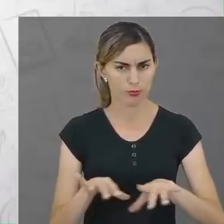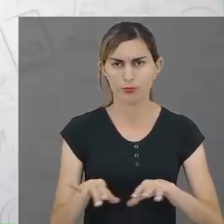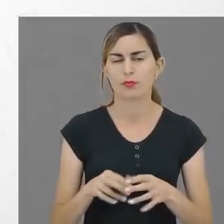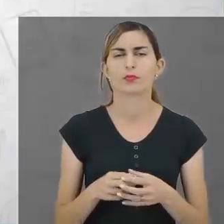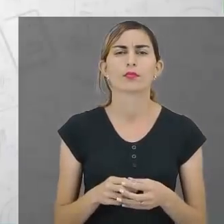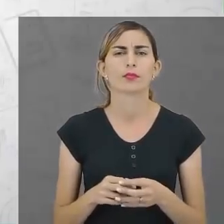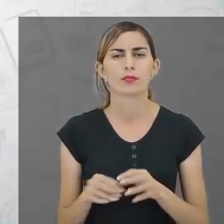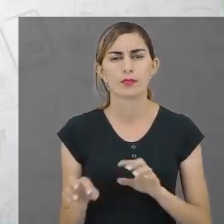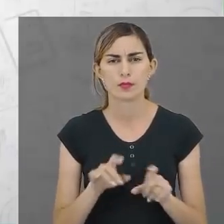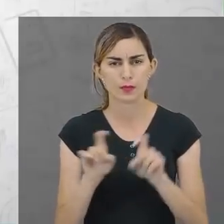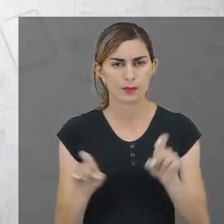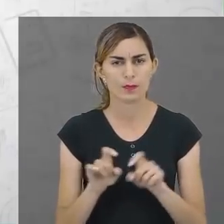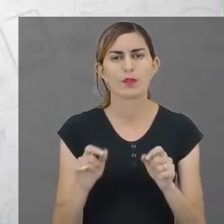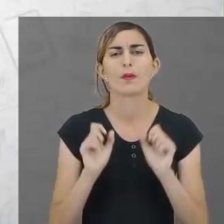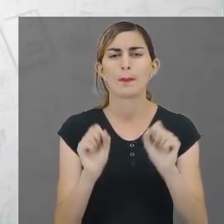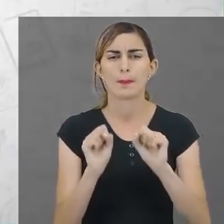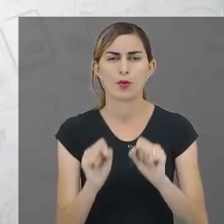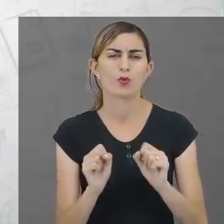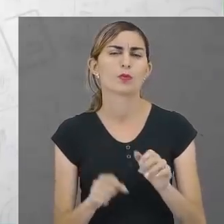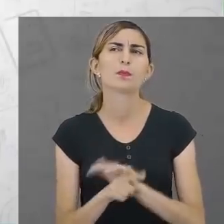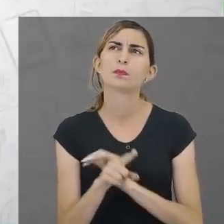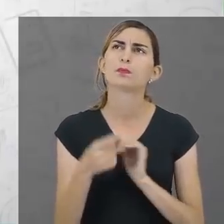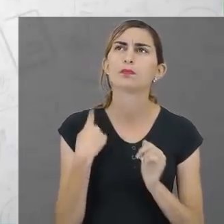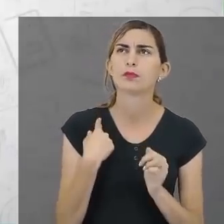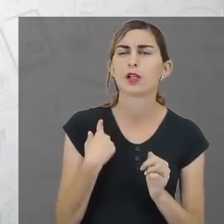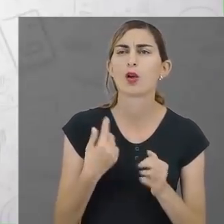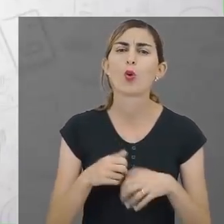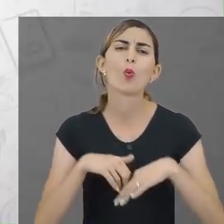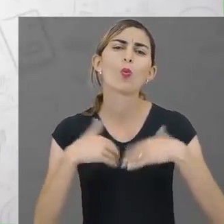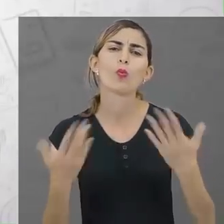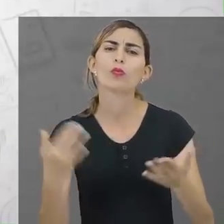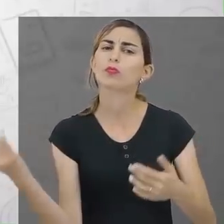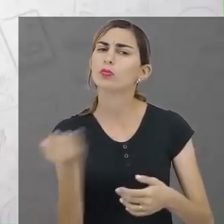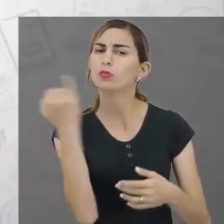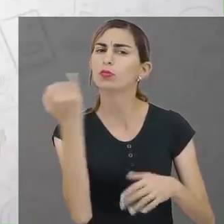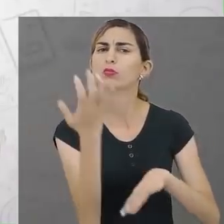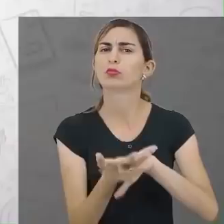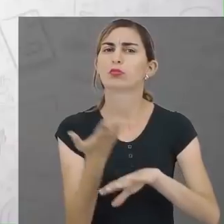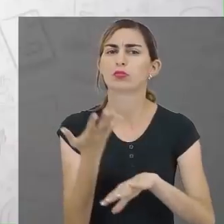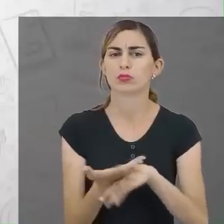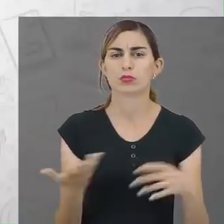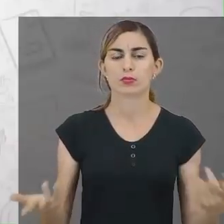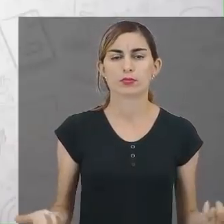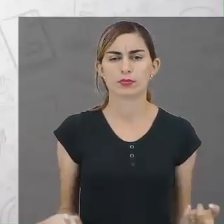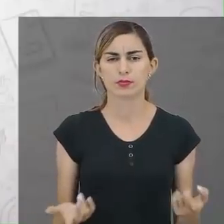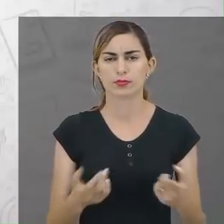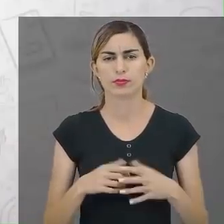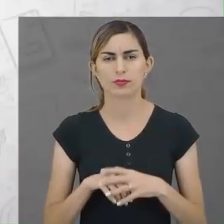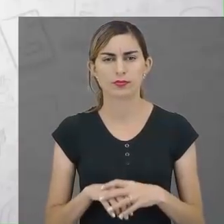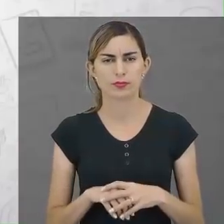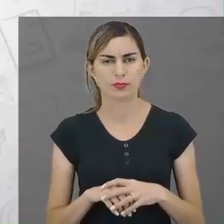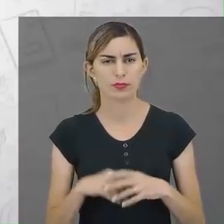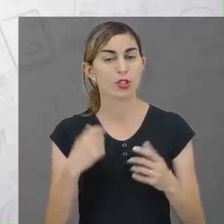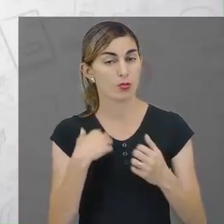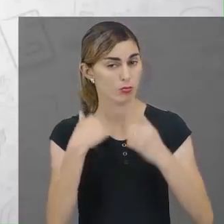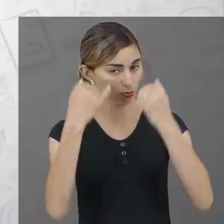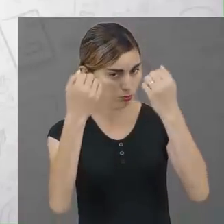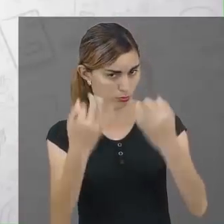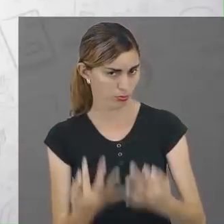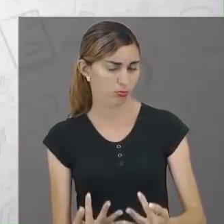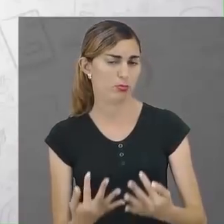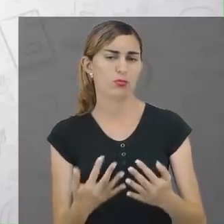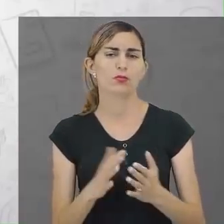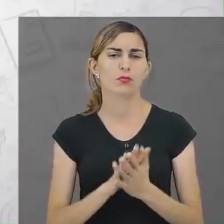geral. Você pode estar se perguntando, qual a importância dessa disciplina? Eu digo a você.